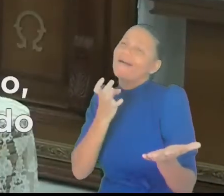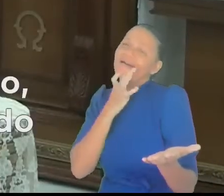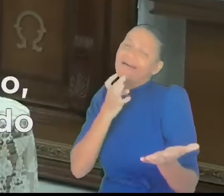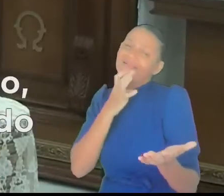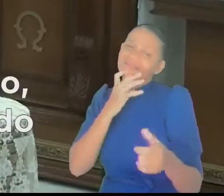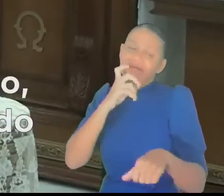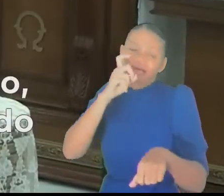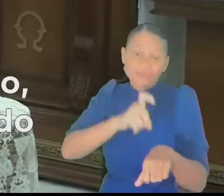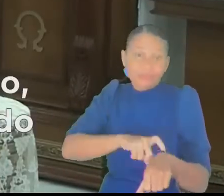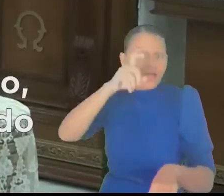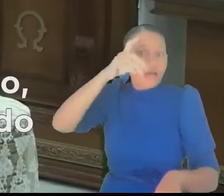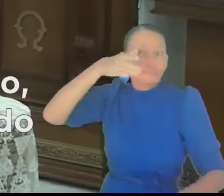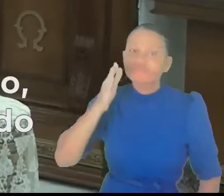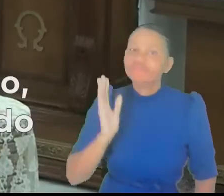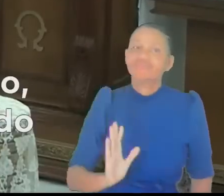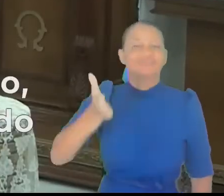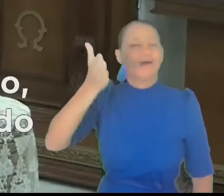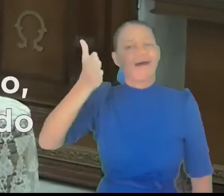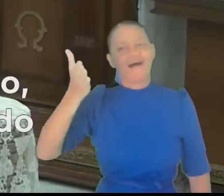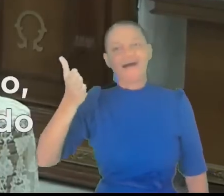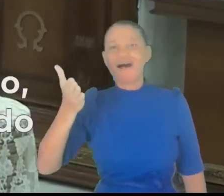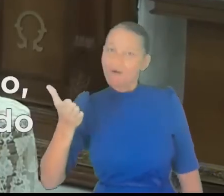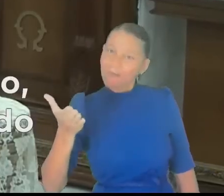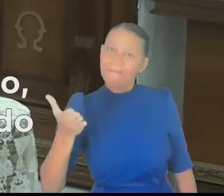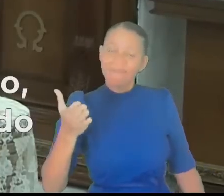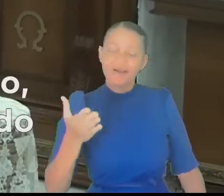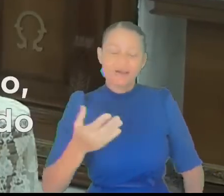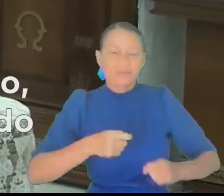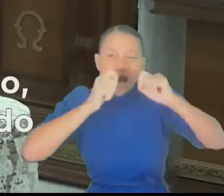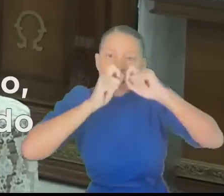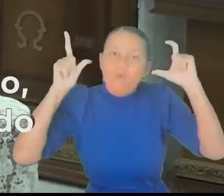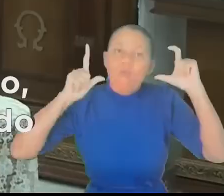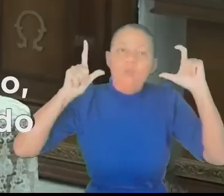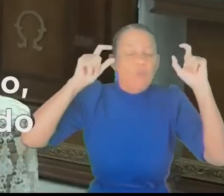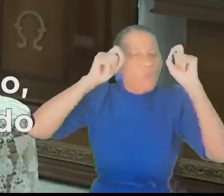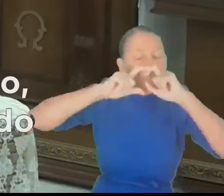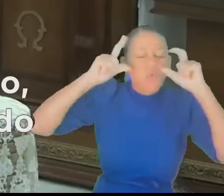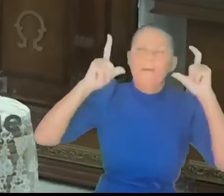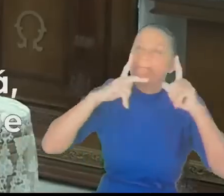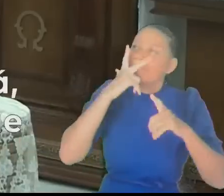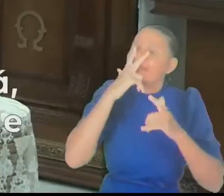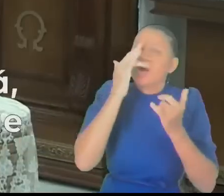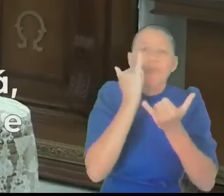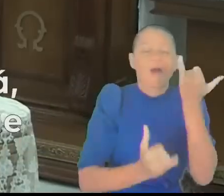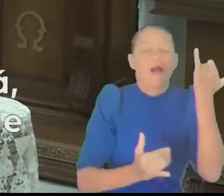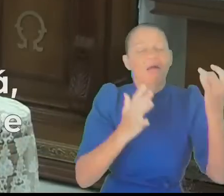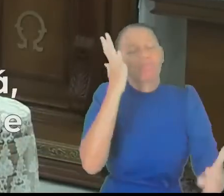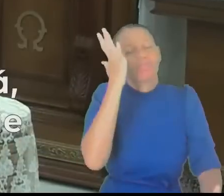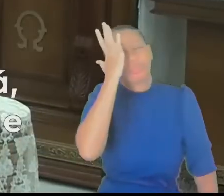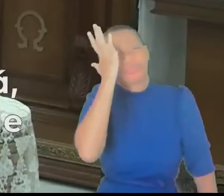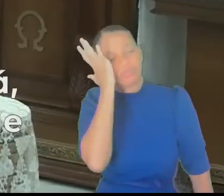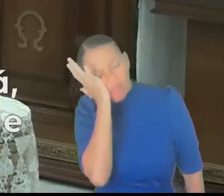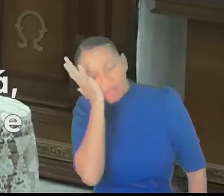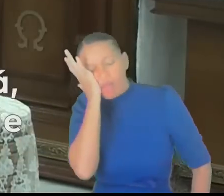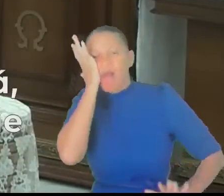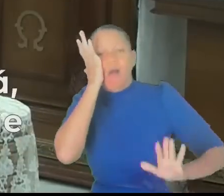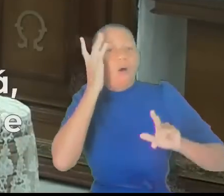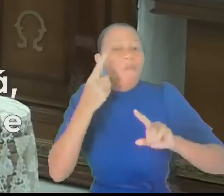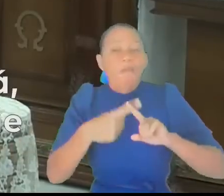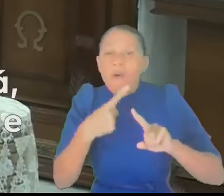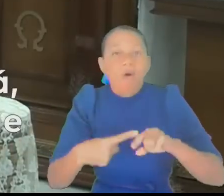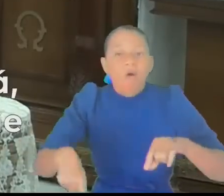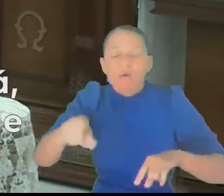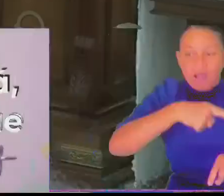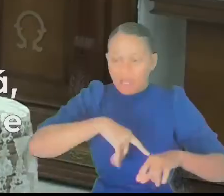é já hora de despertarmos do sono, porque a nossa salvação